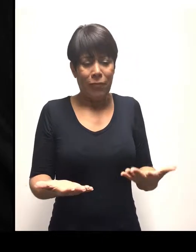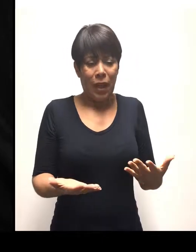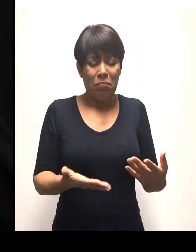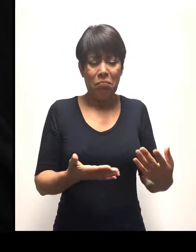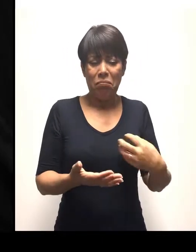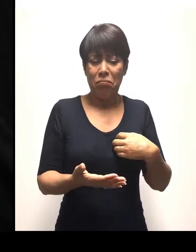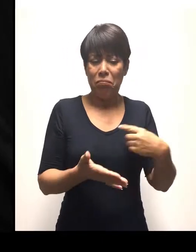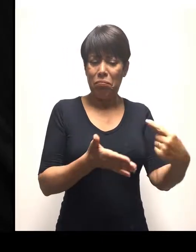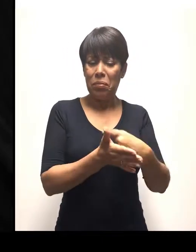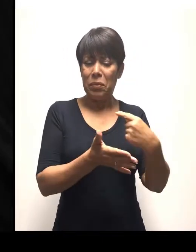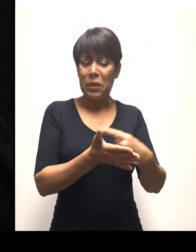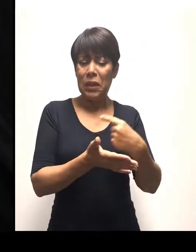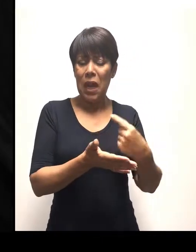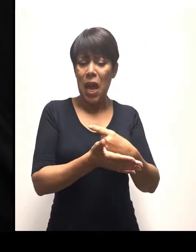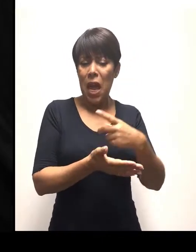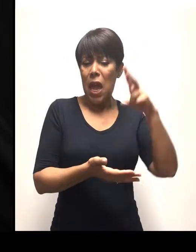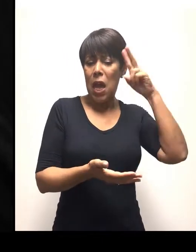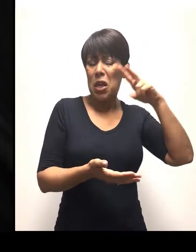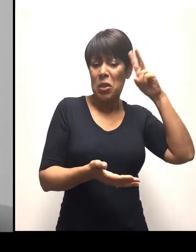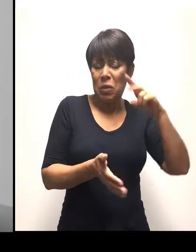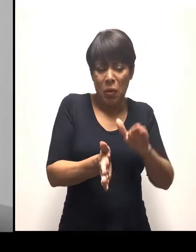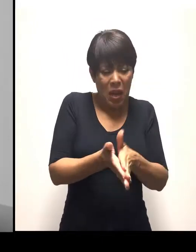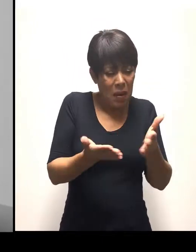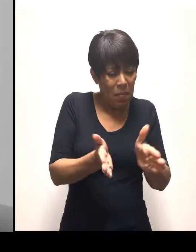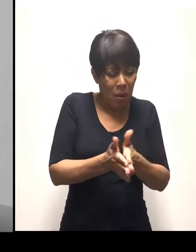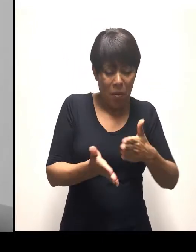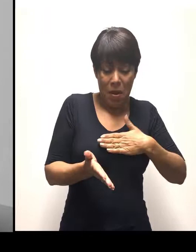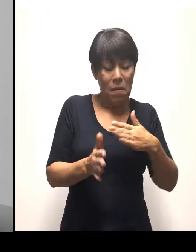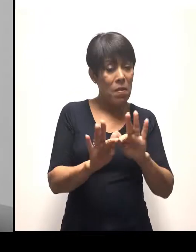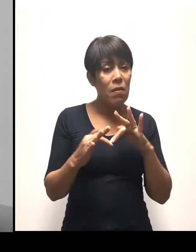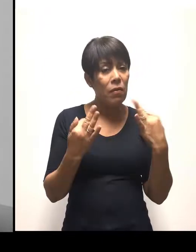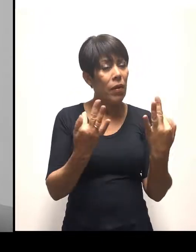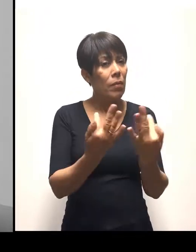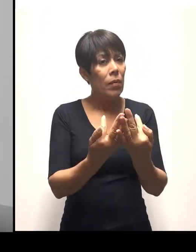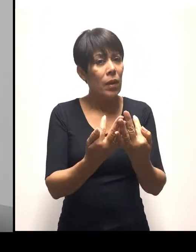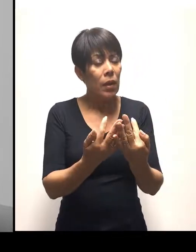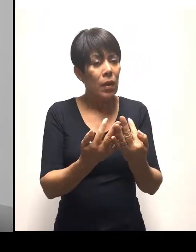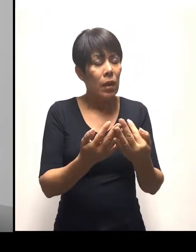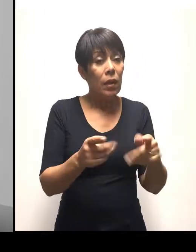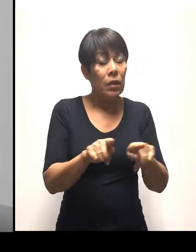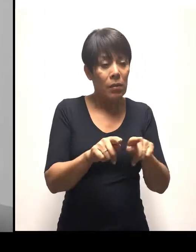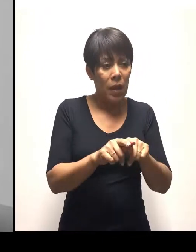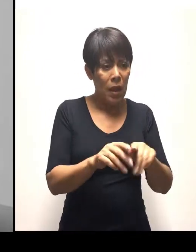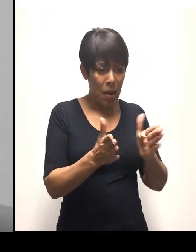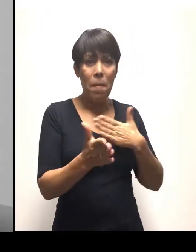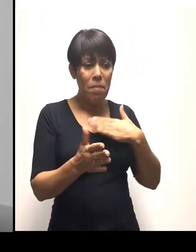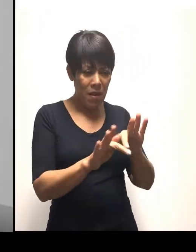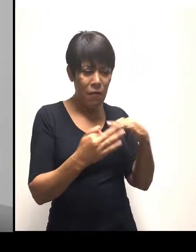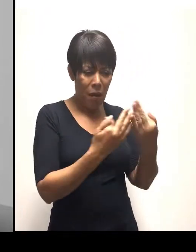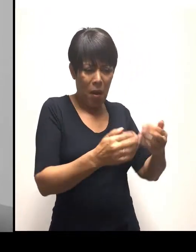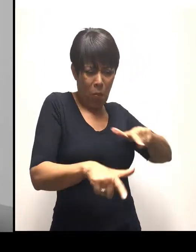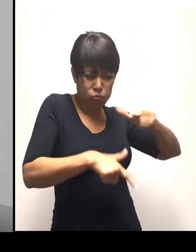a perguntar muito, inclusive, sobre a história da pobreza de minha família e vendo os meus trabalharem tanto,